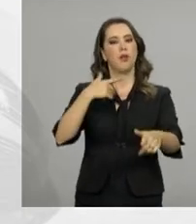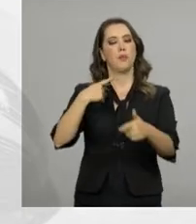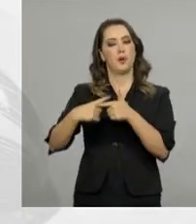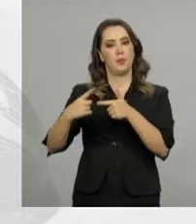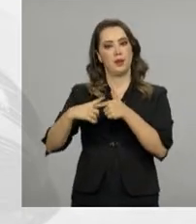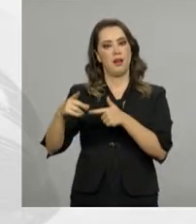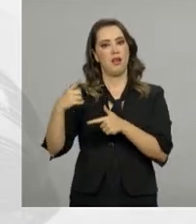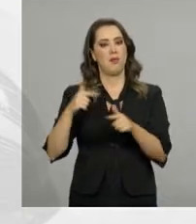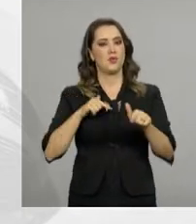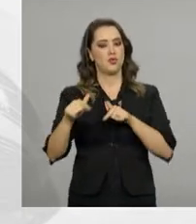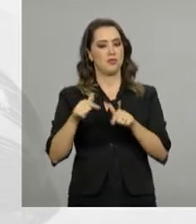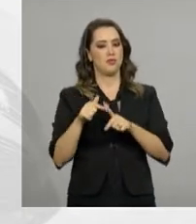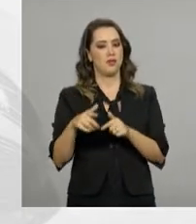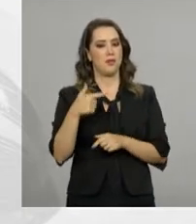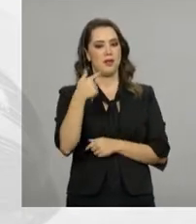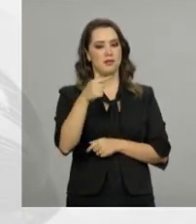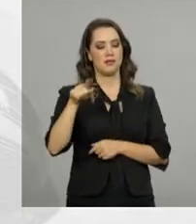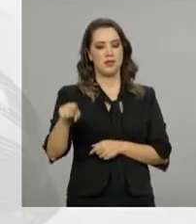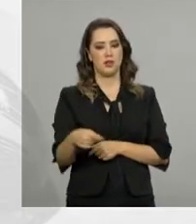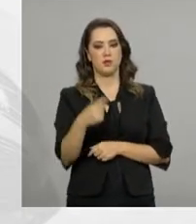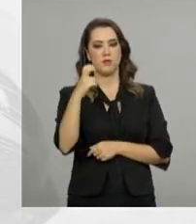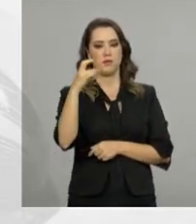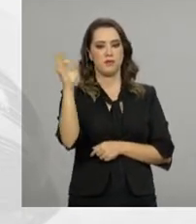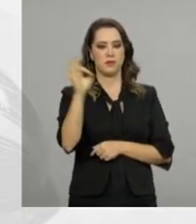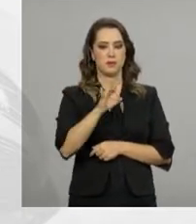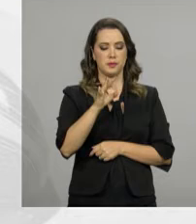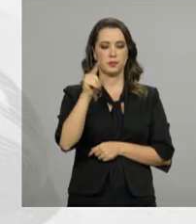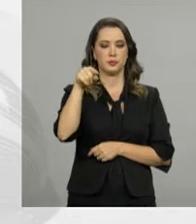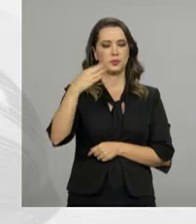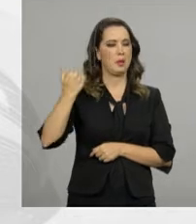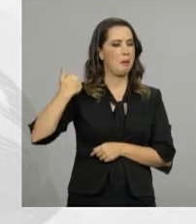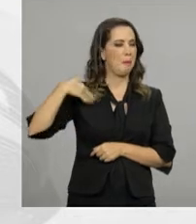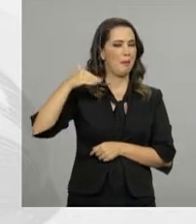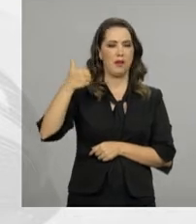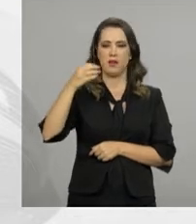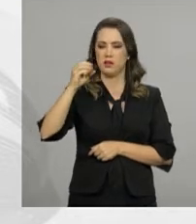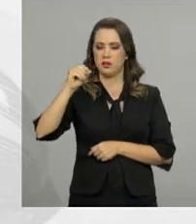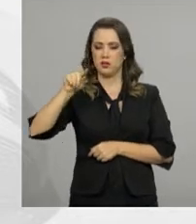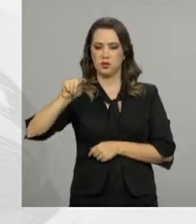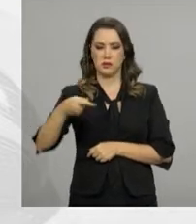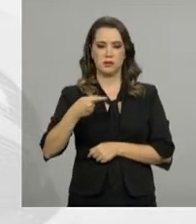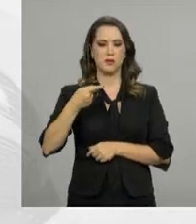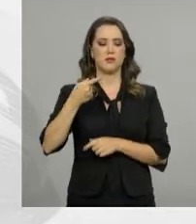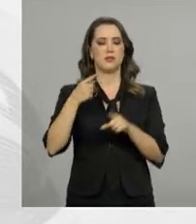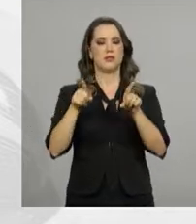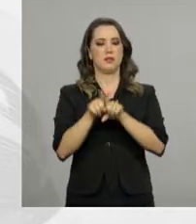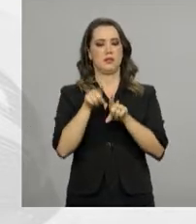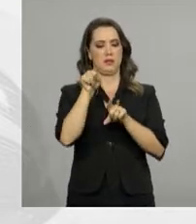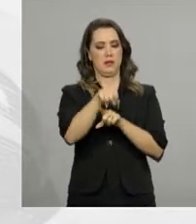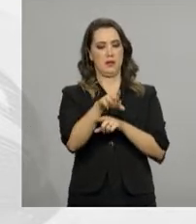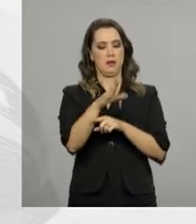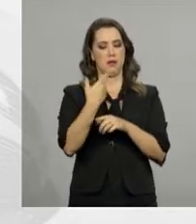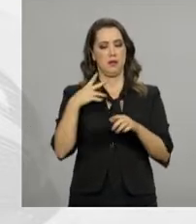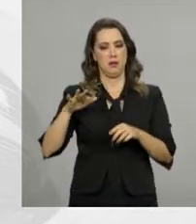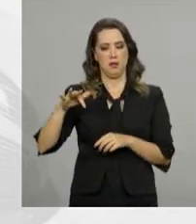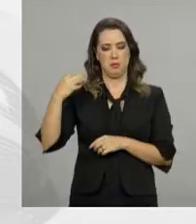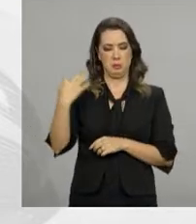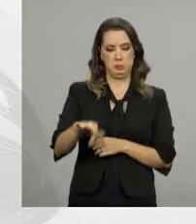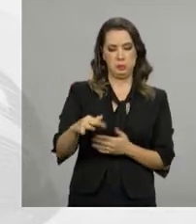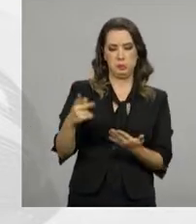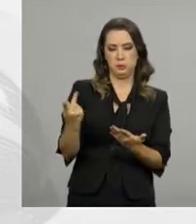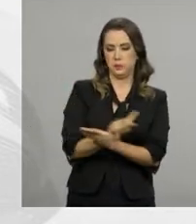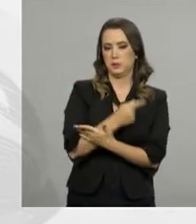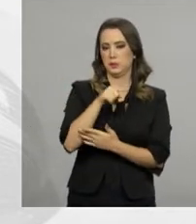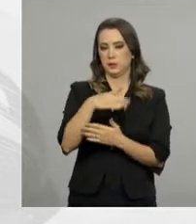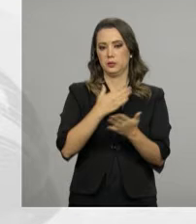representam 76 por cento dos mais de 100 mil acidentes registrados entre 2007 a 2016